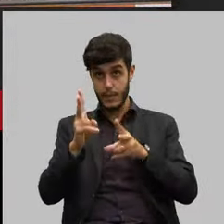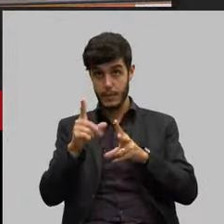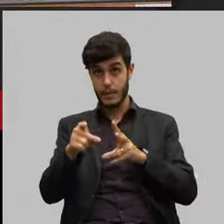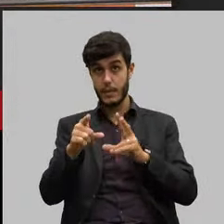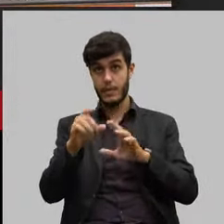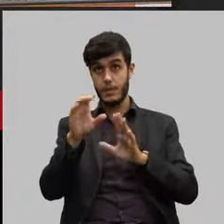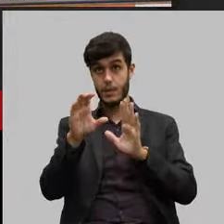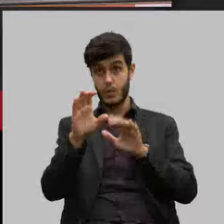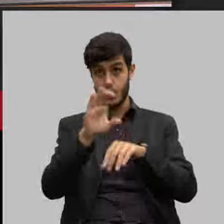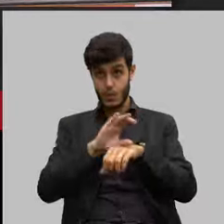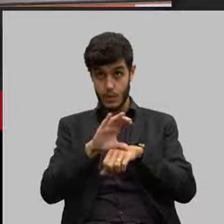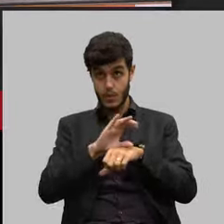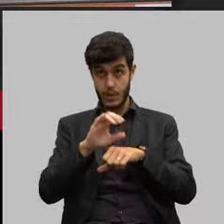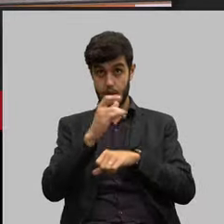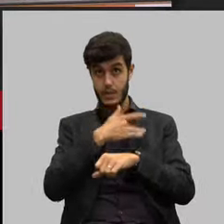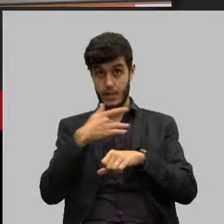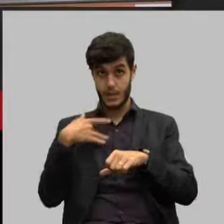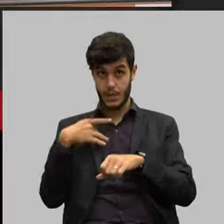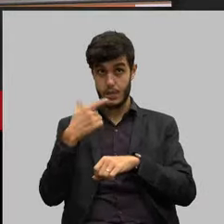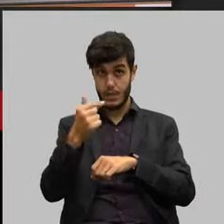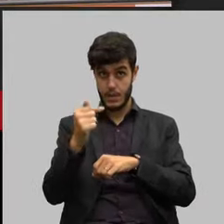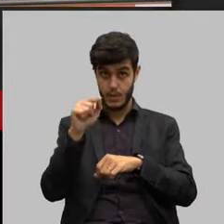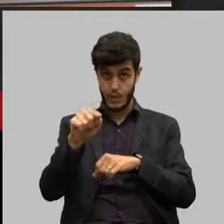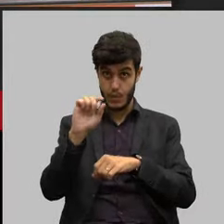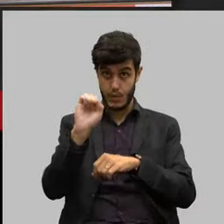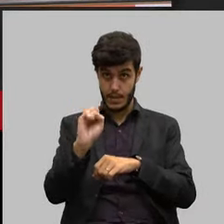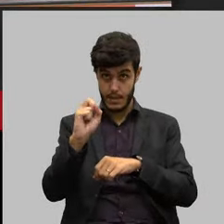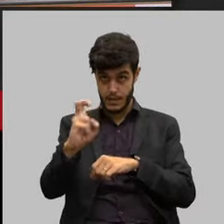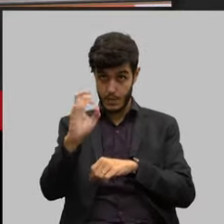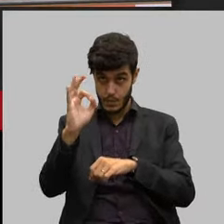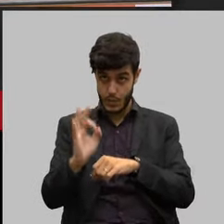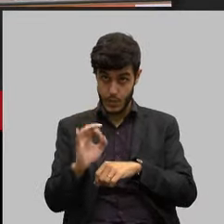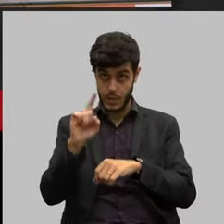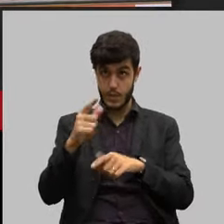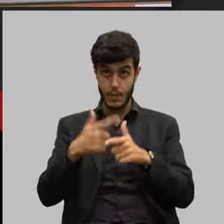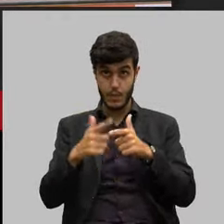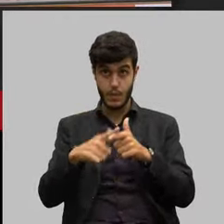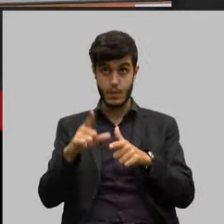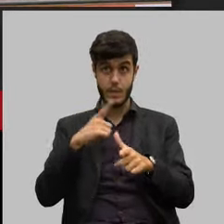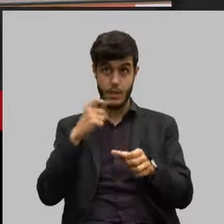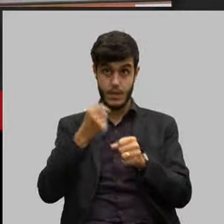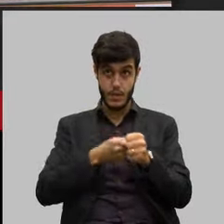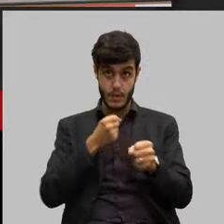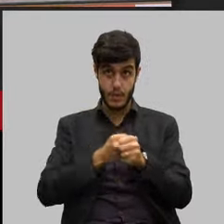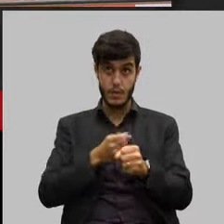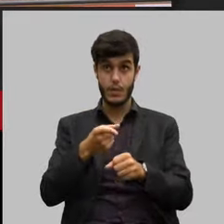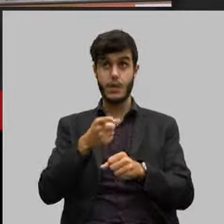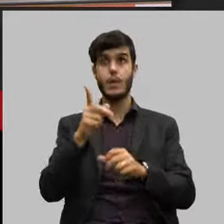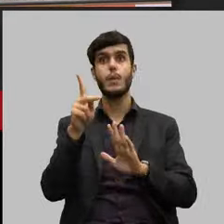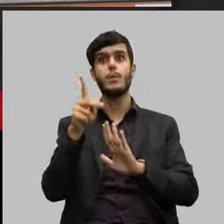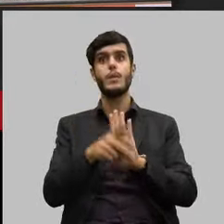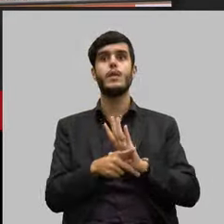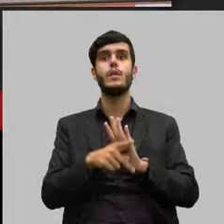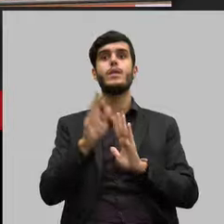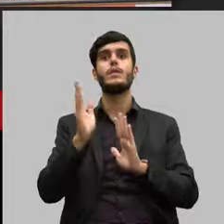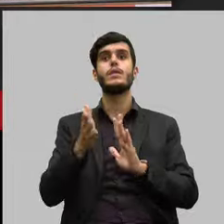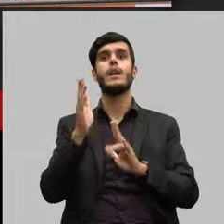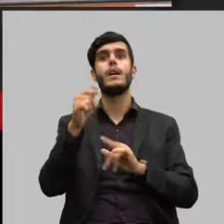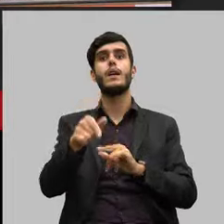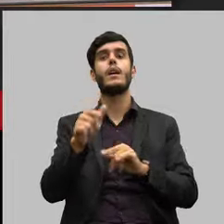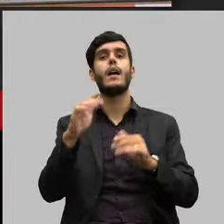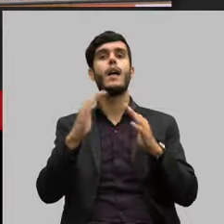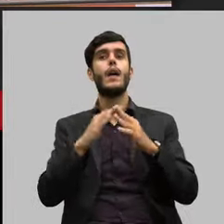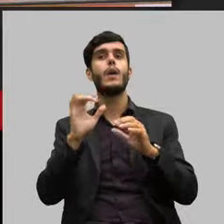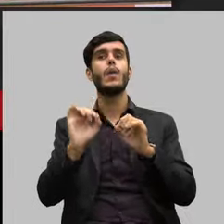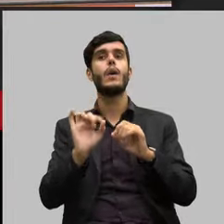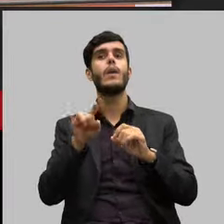investir agora 7.85 por é que a gente enfrenta projetos como que nós estamos enfrentando aqui na casa